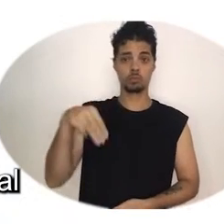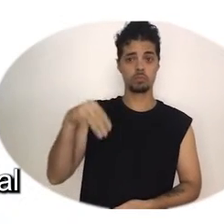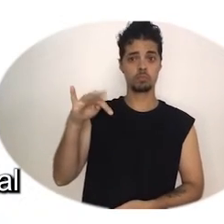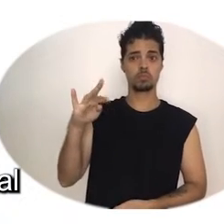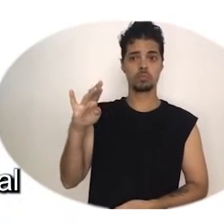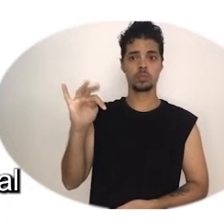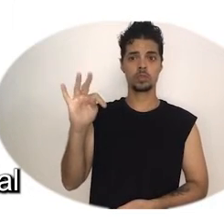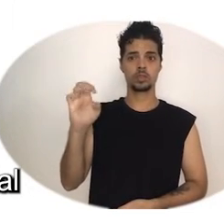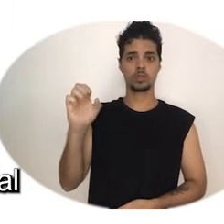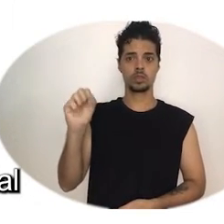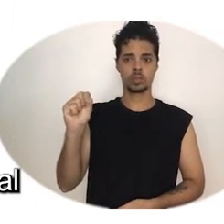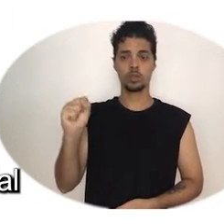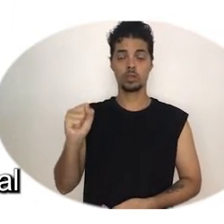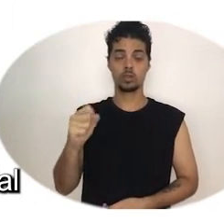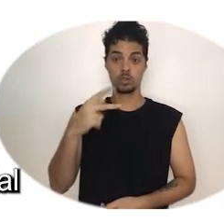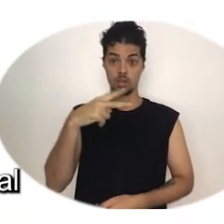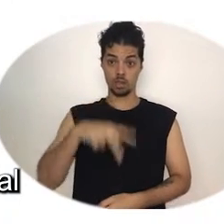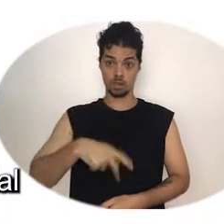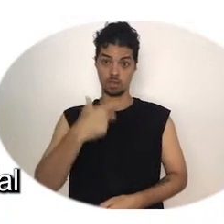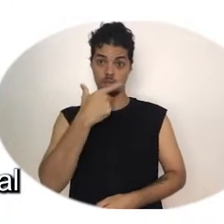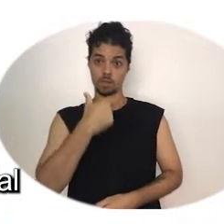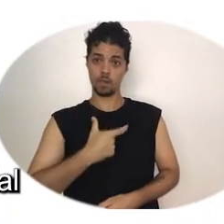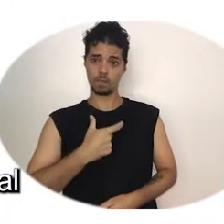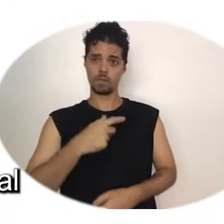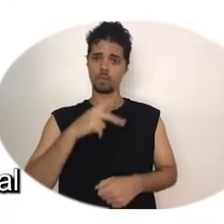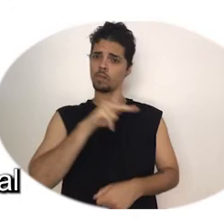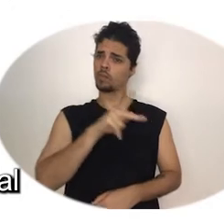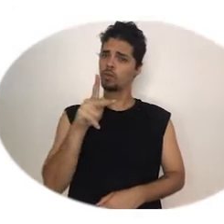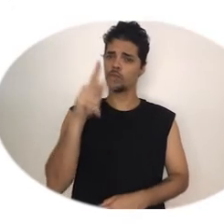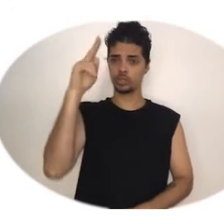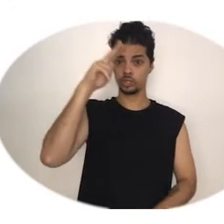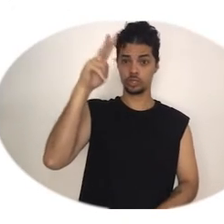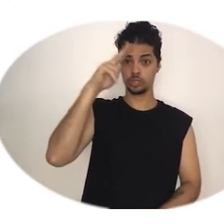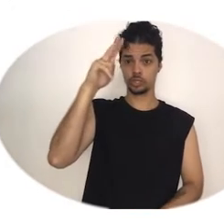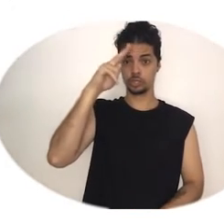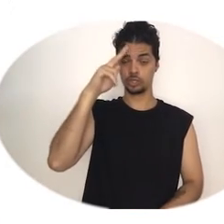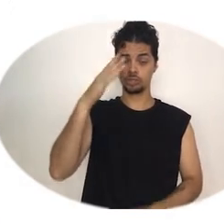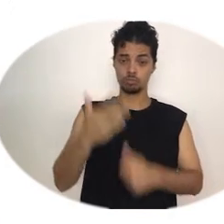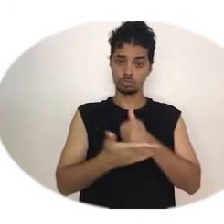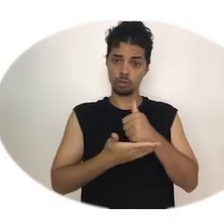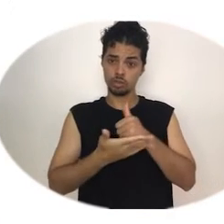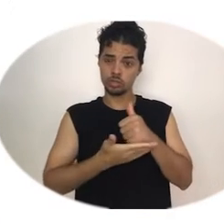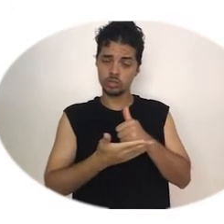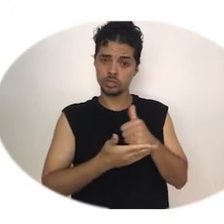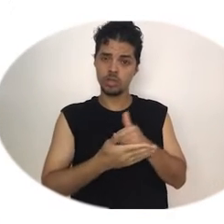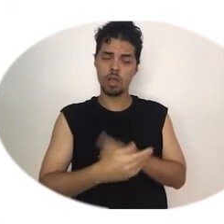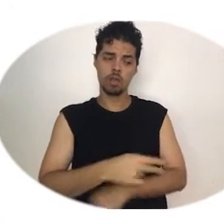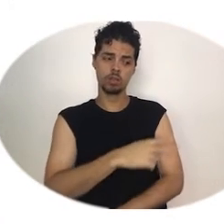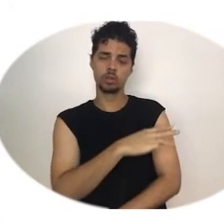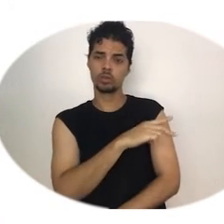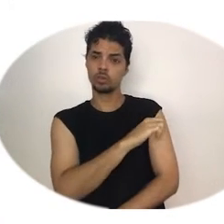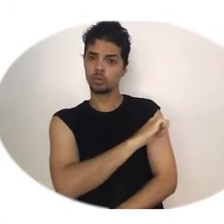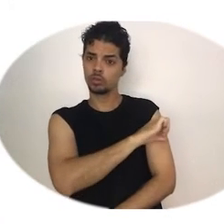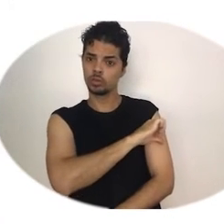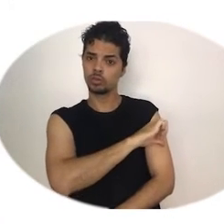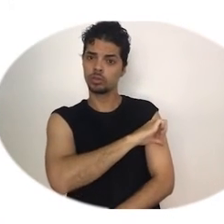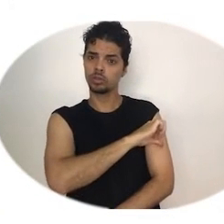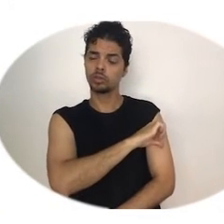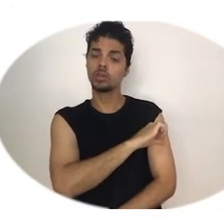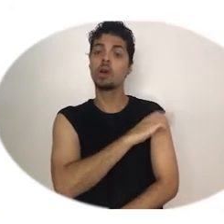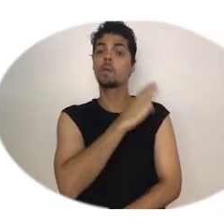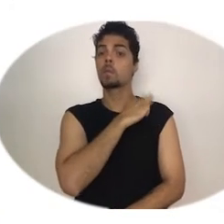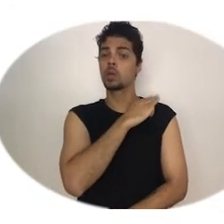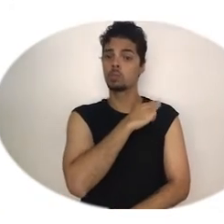Meu nome é Mirce Timpanaro, sou professora de História do Ensino Fundamental e do Ensino Médio, em escola pública